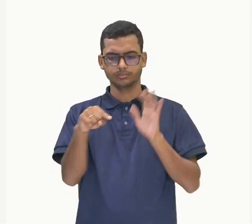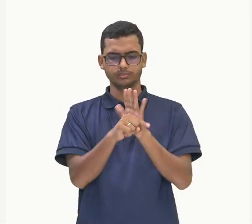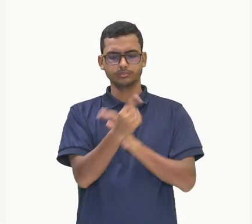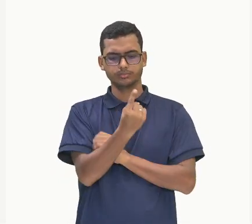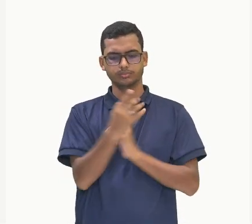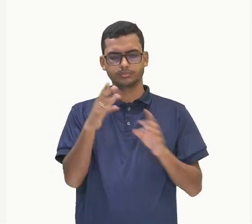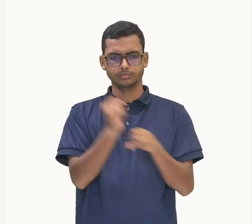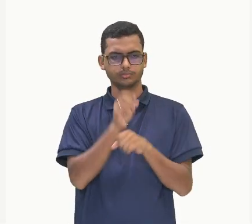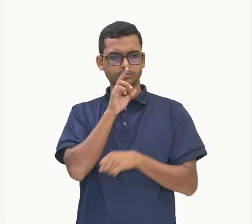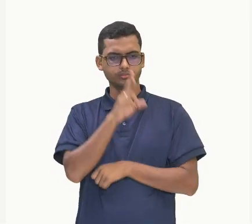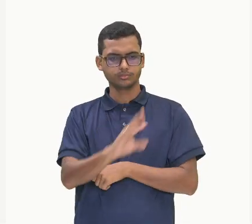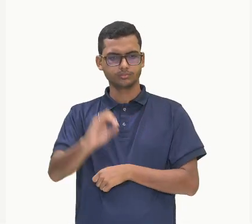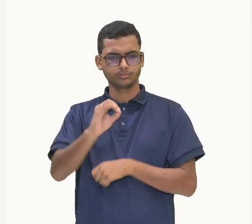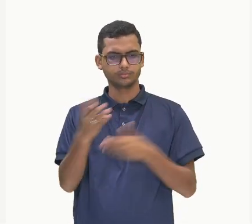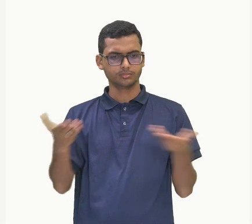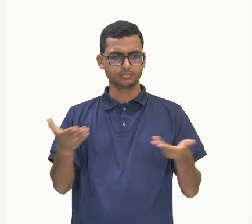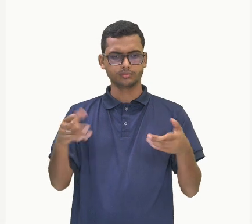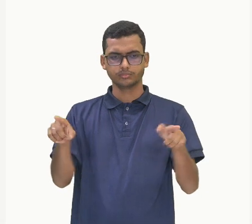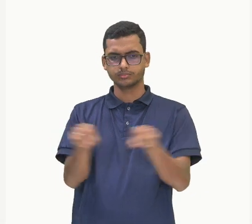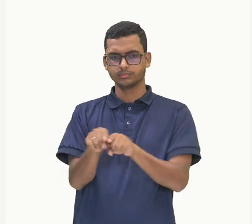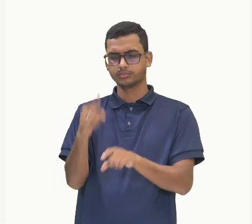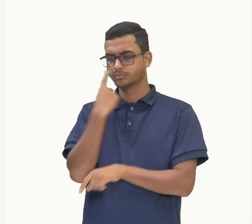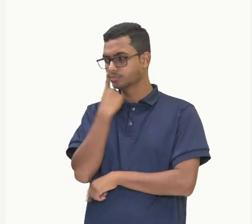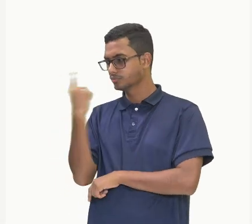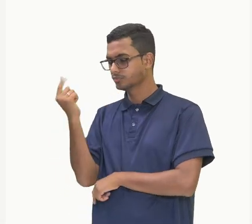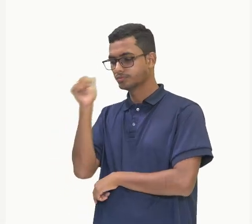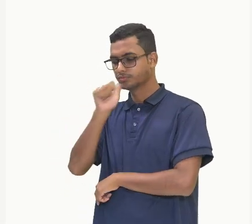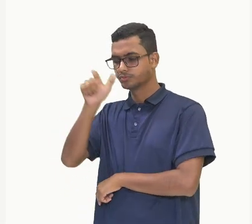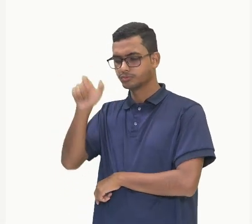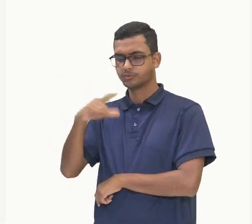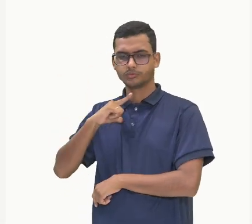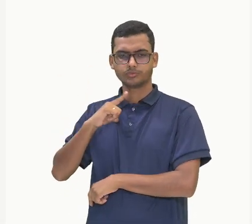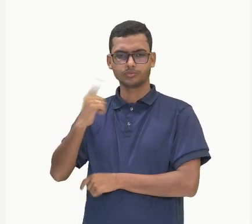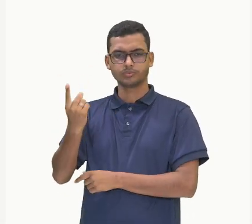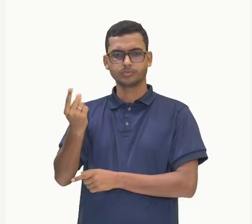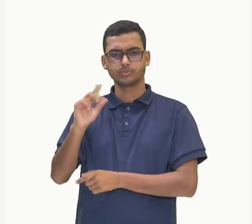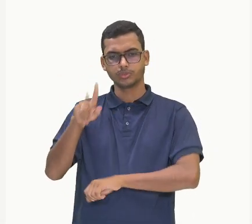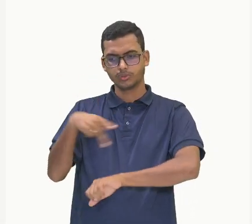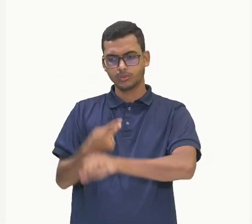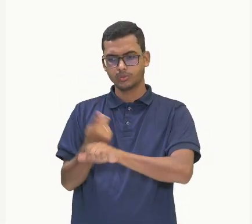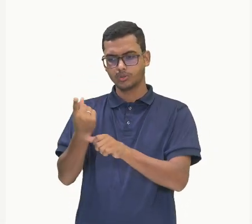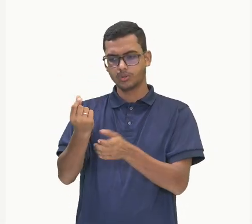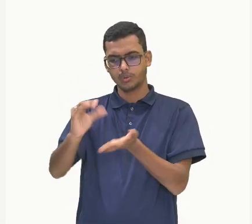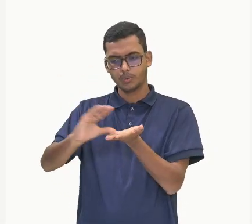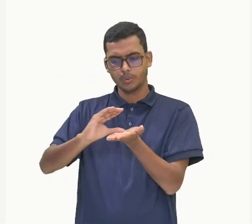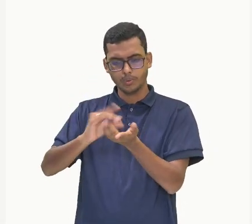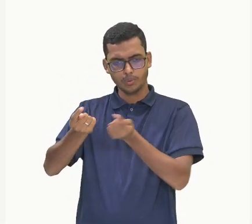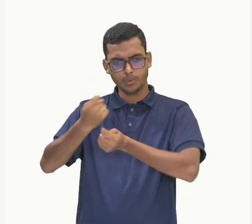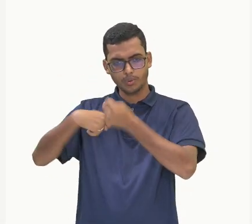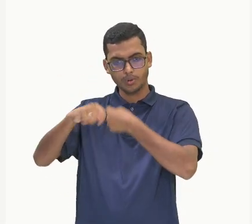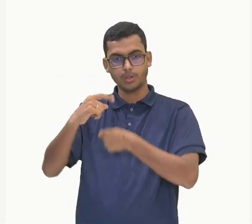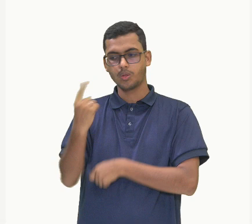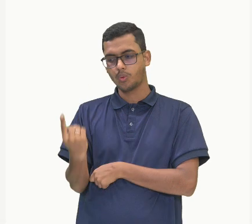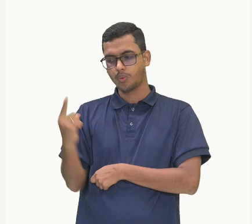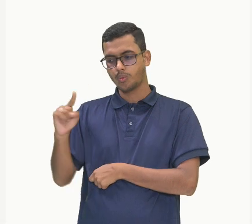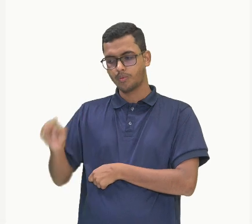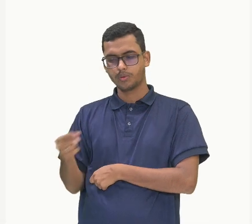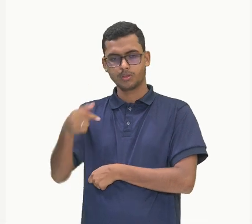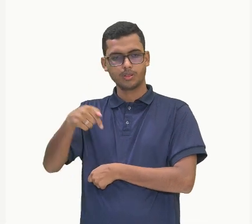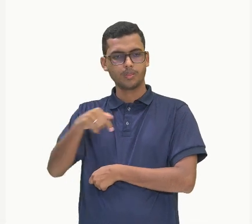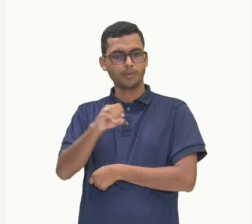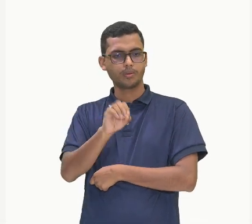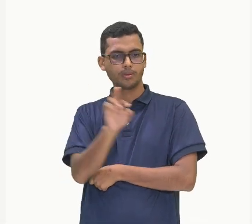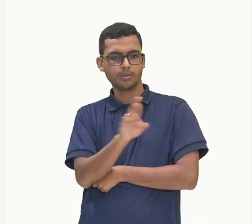seja, portanto, Mirela vai ter R$ 1,70 de troco, né?